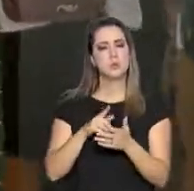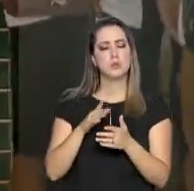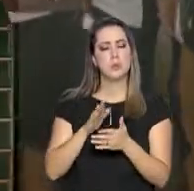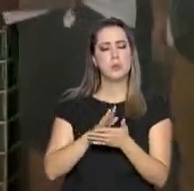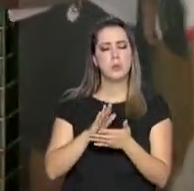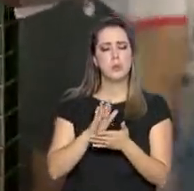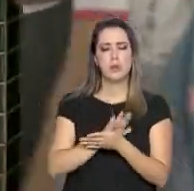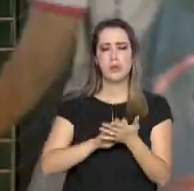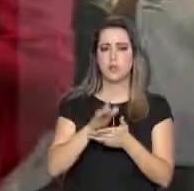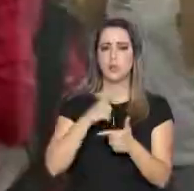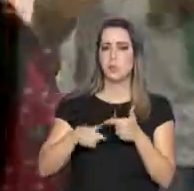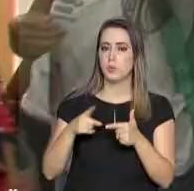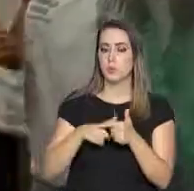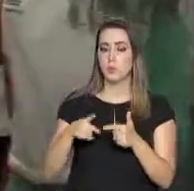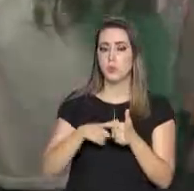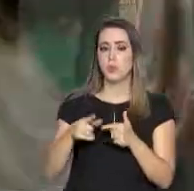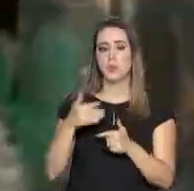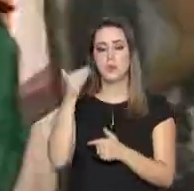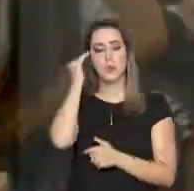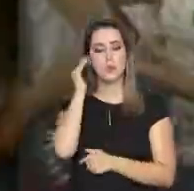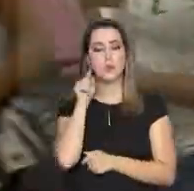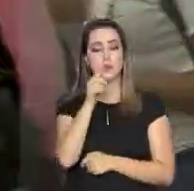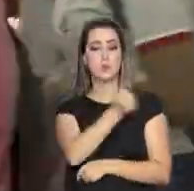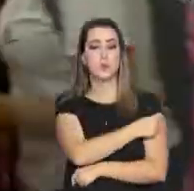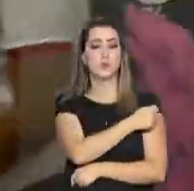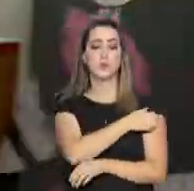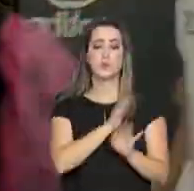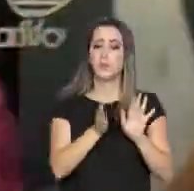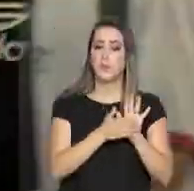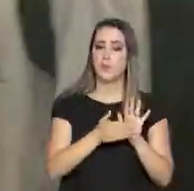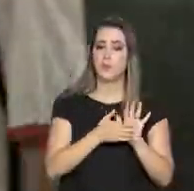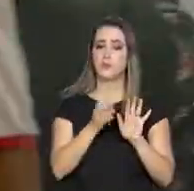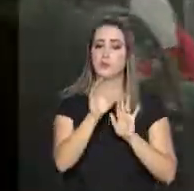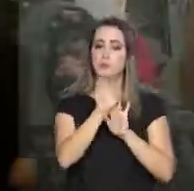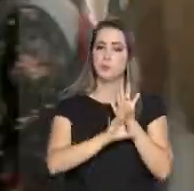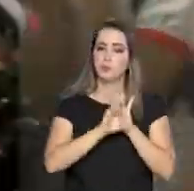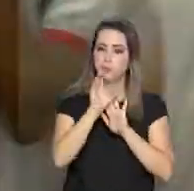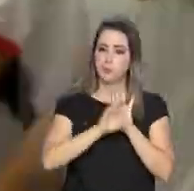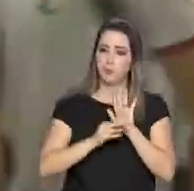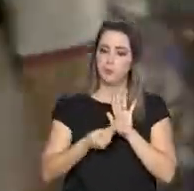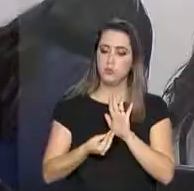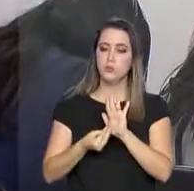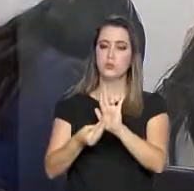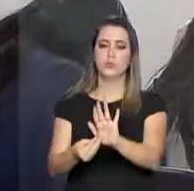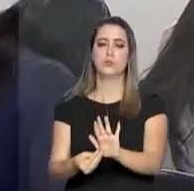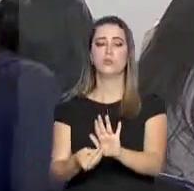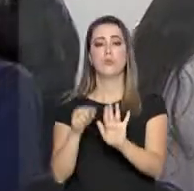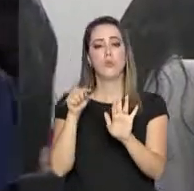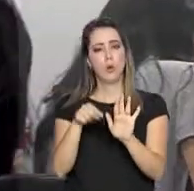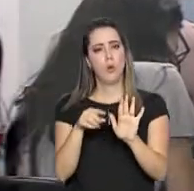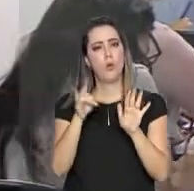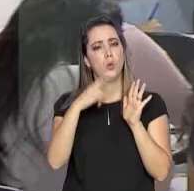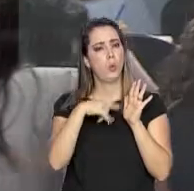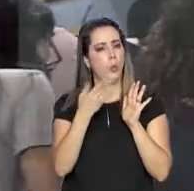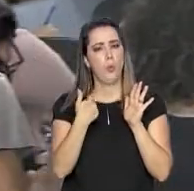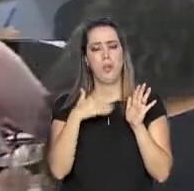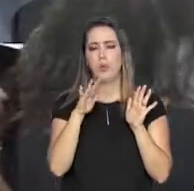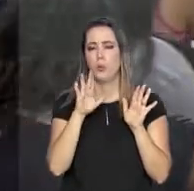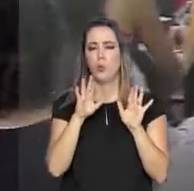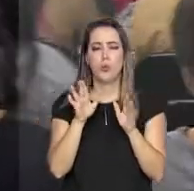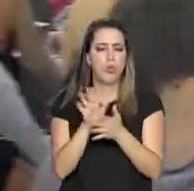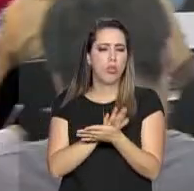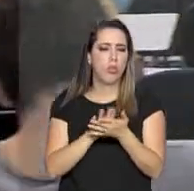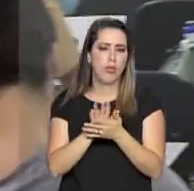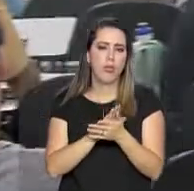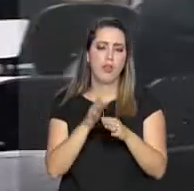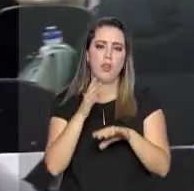desses estudantes essa é a proposta que a base nacional comum curricular traz o documento não estabelece um currículo